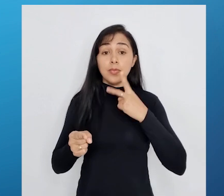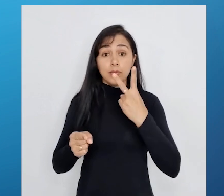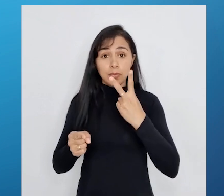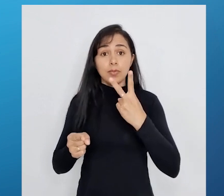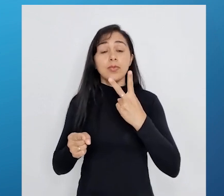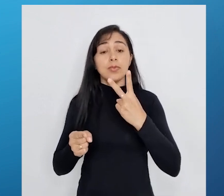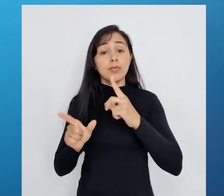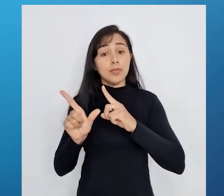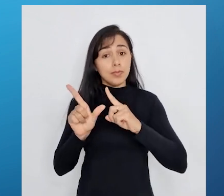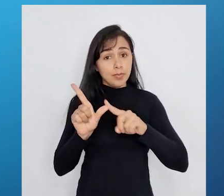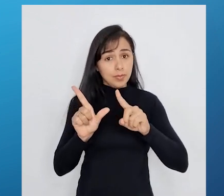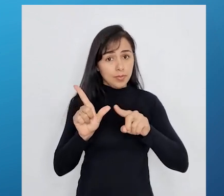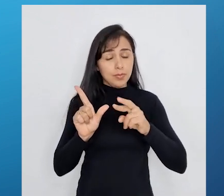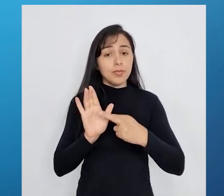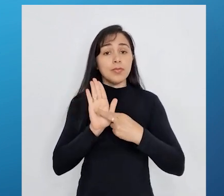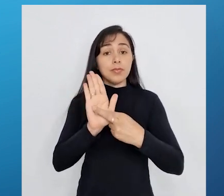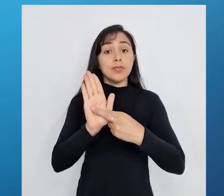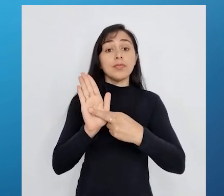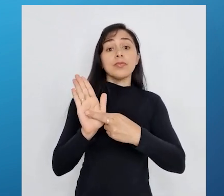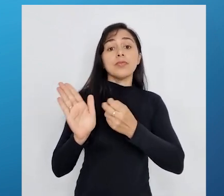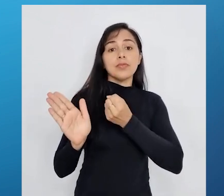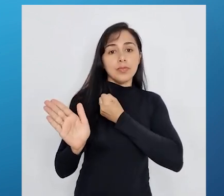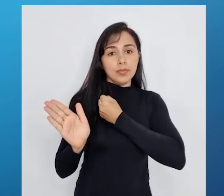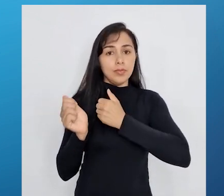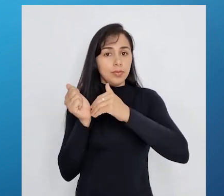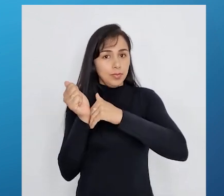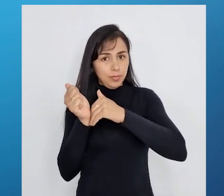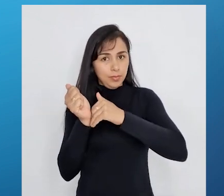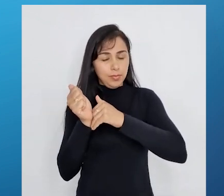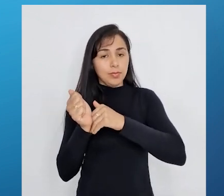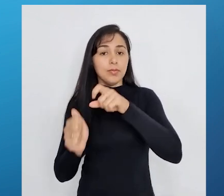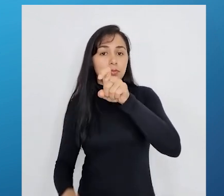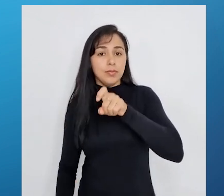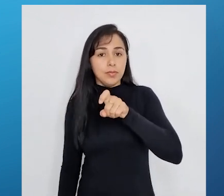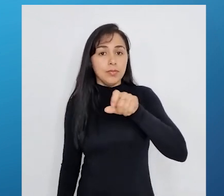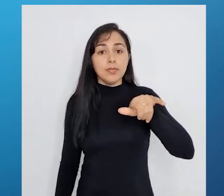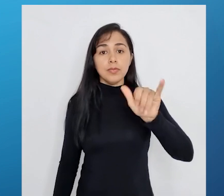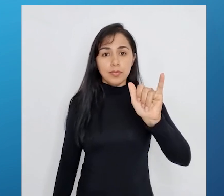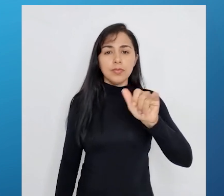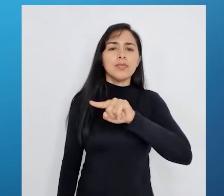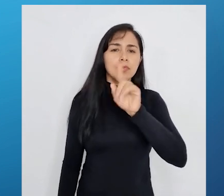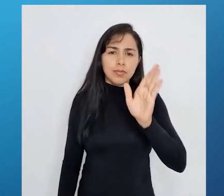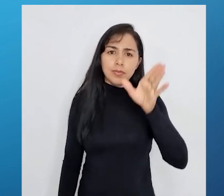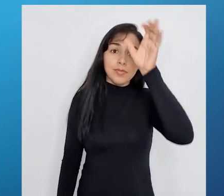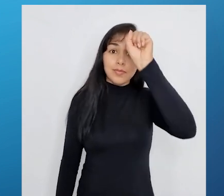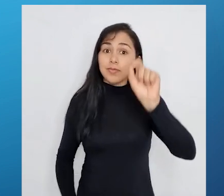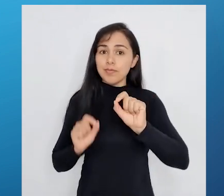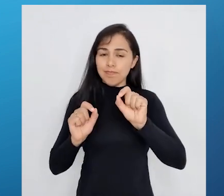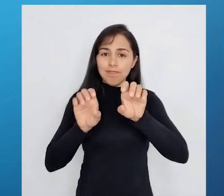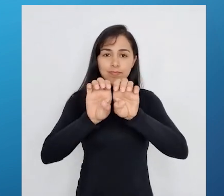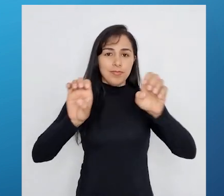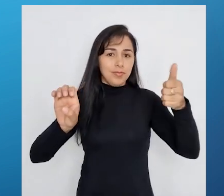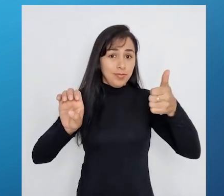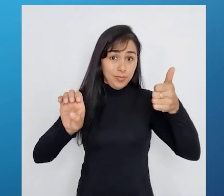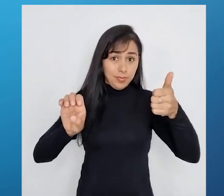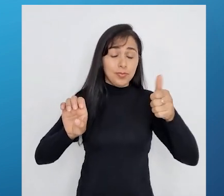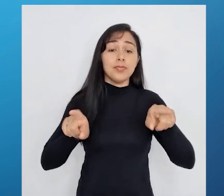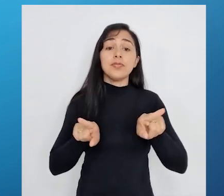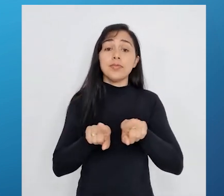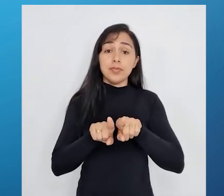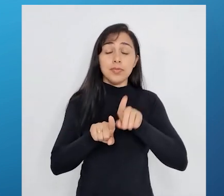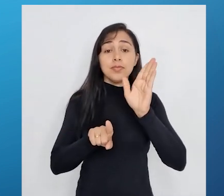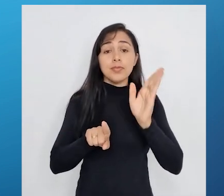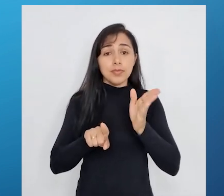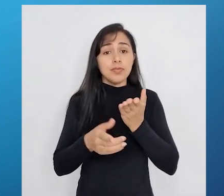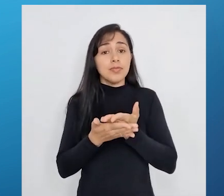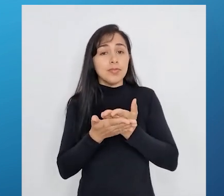anteriores, você já aprendeu o que é uma equação do primeiro grau com duas incógnitas, já trabalhou algumas